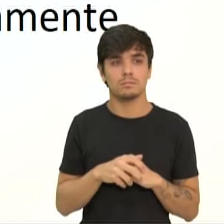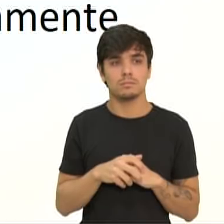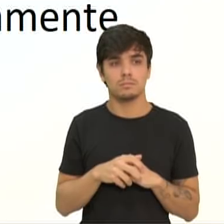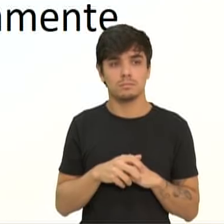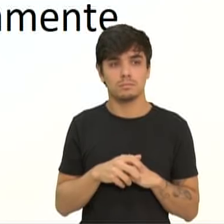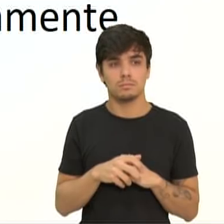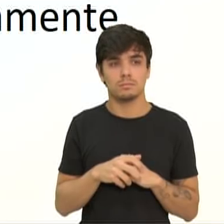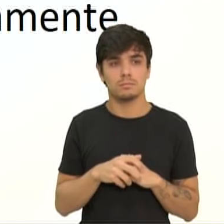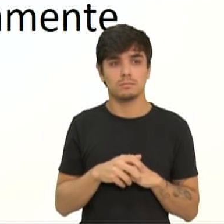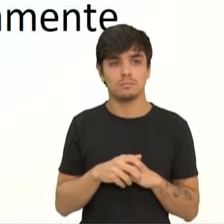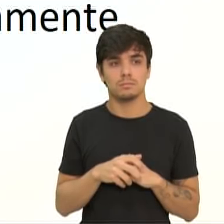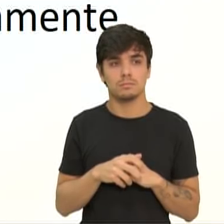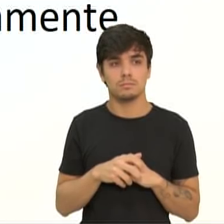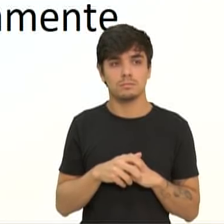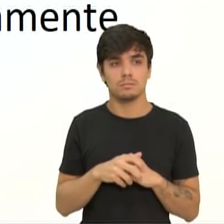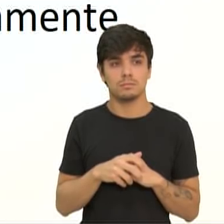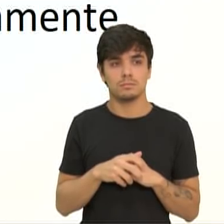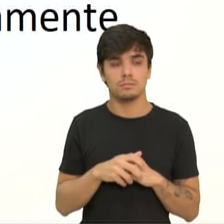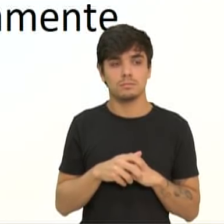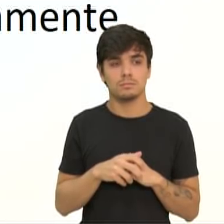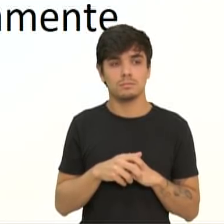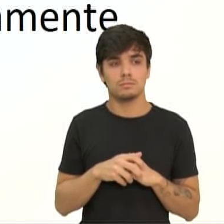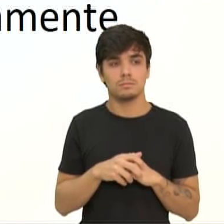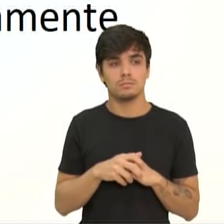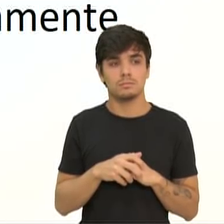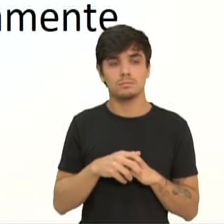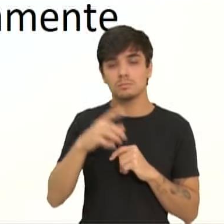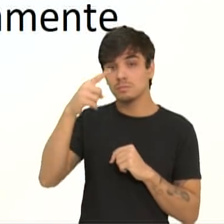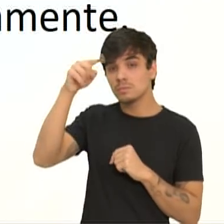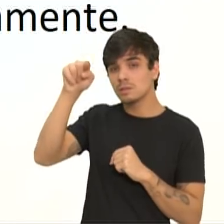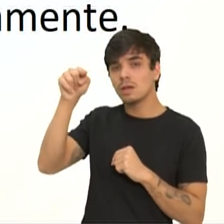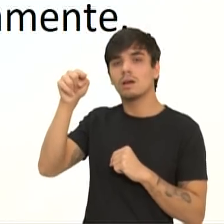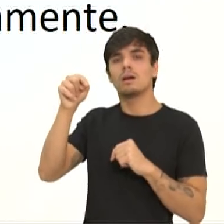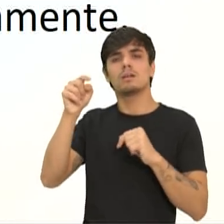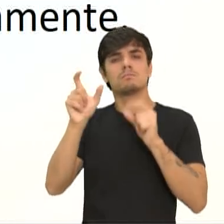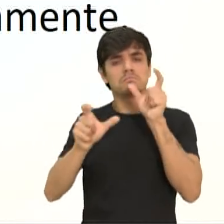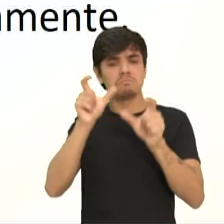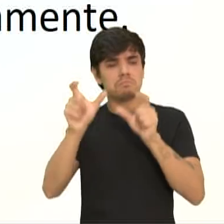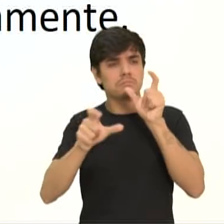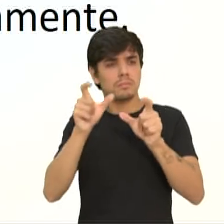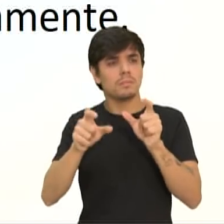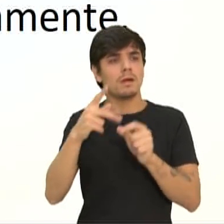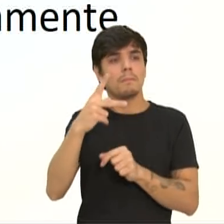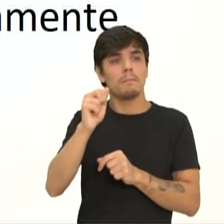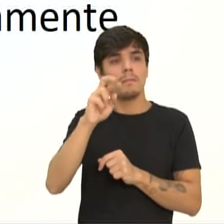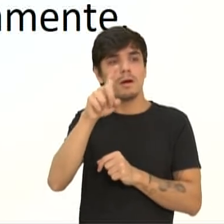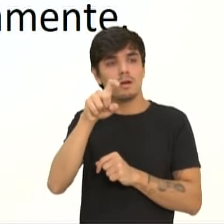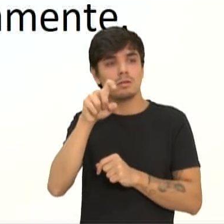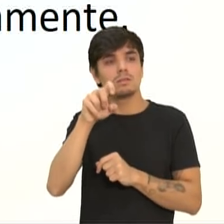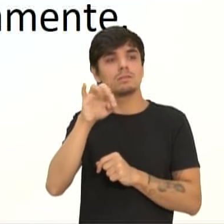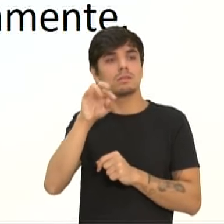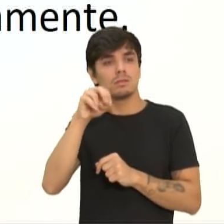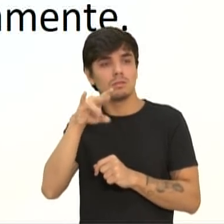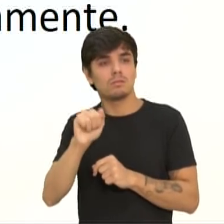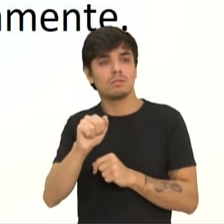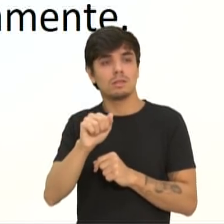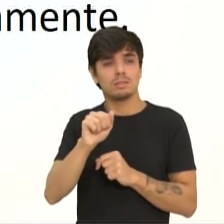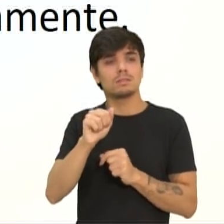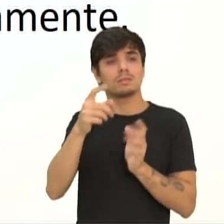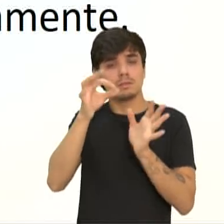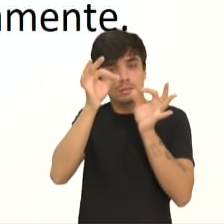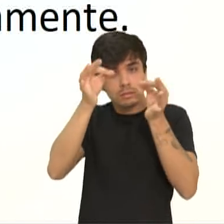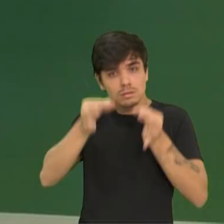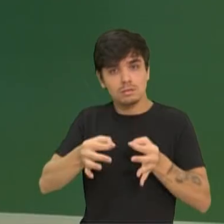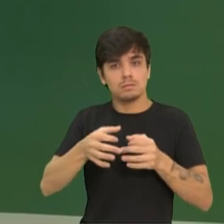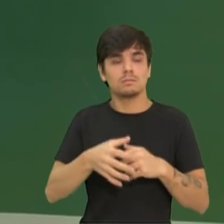ter, urubus, vírus. Acentue as palavras paroxítonas adequadamente. Então,